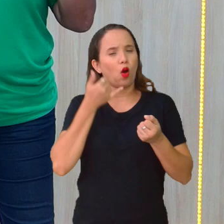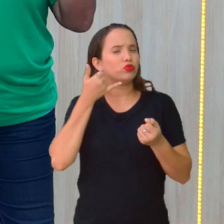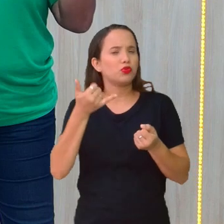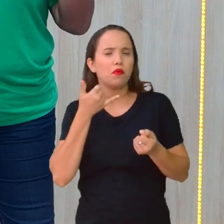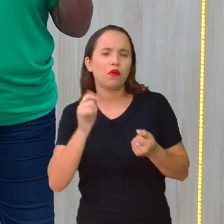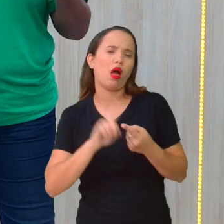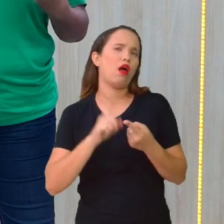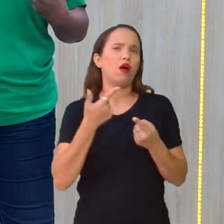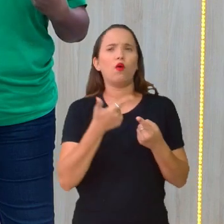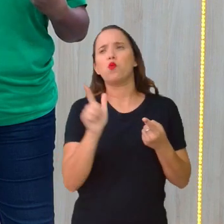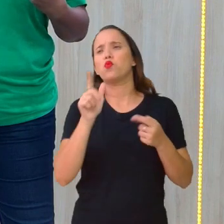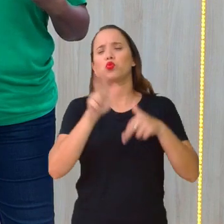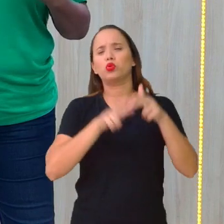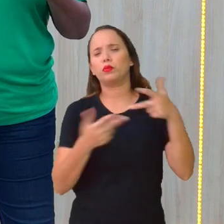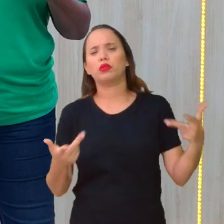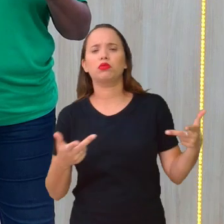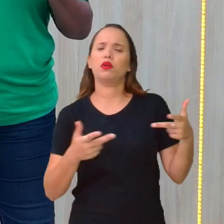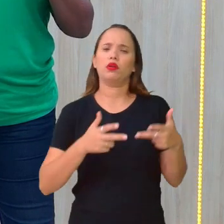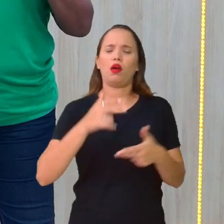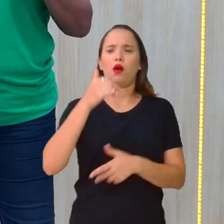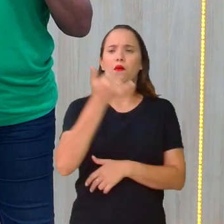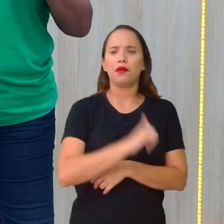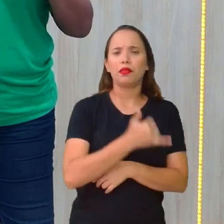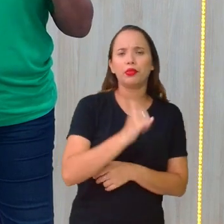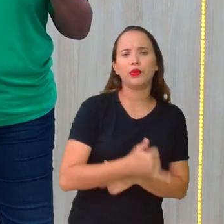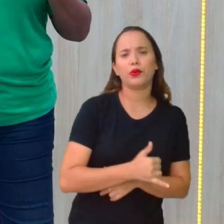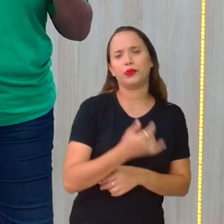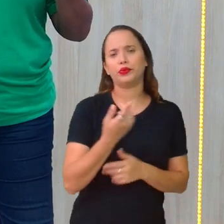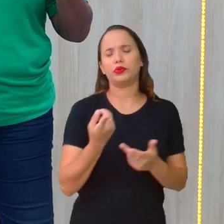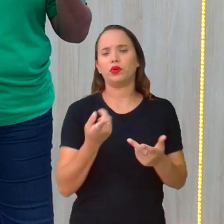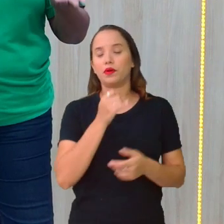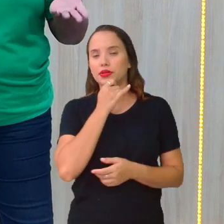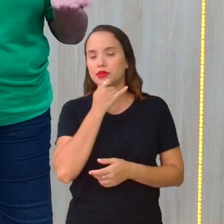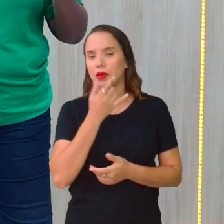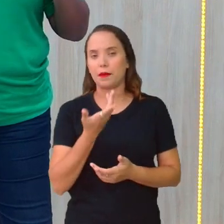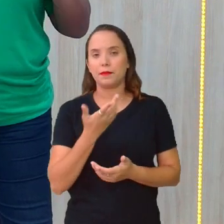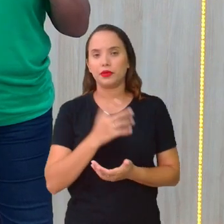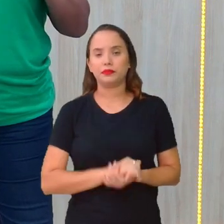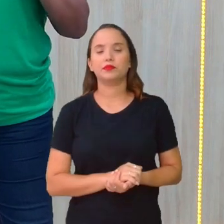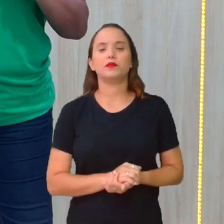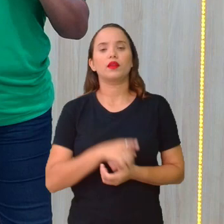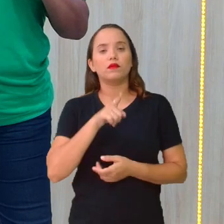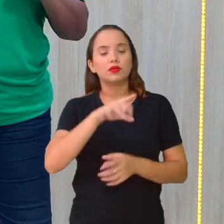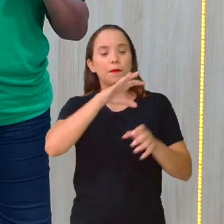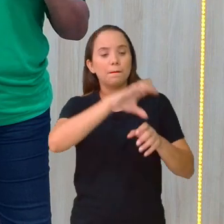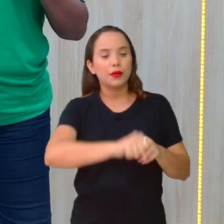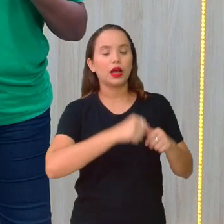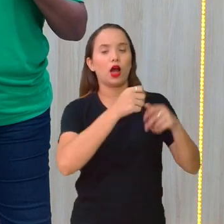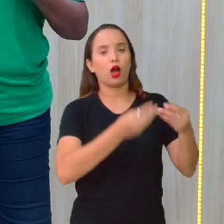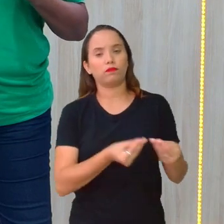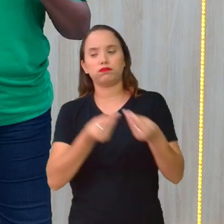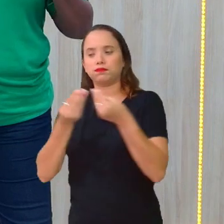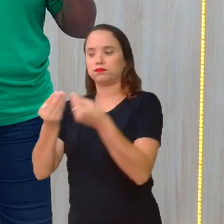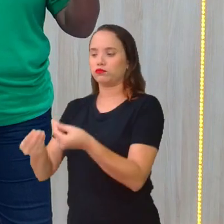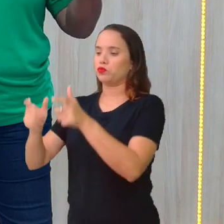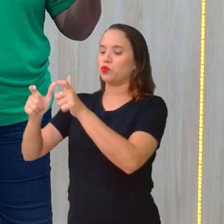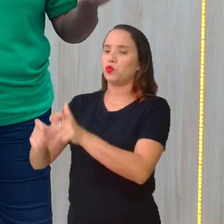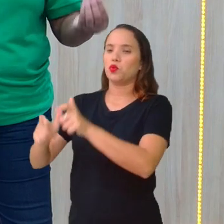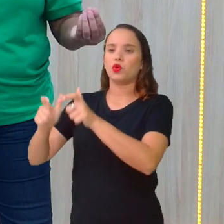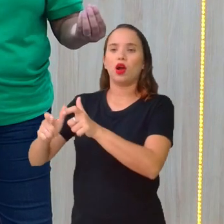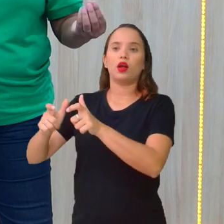ou outro material, que seja outro objeto que seja, por exemplo, eletrônico, levar até os coletores de